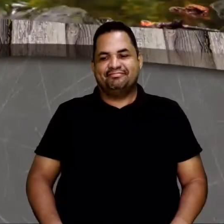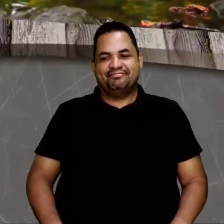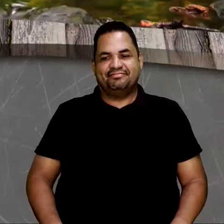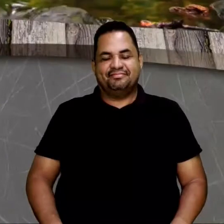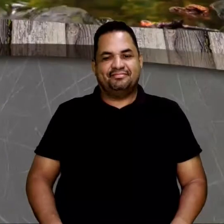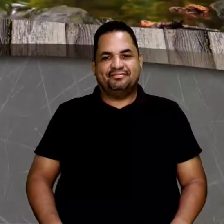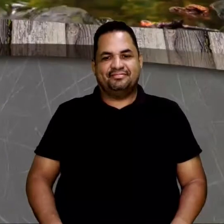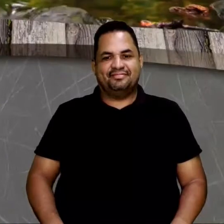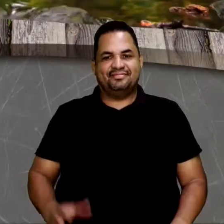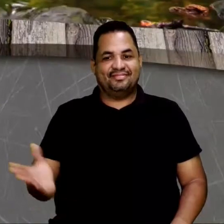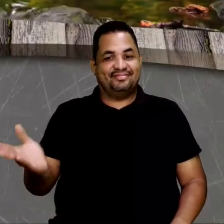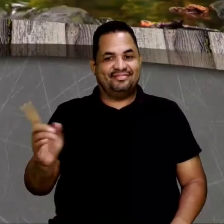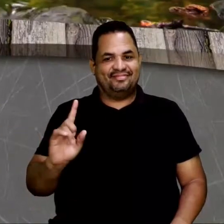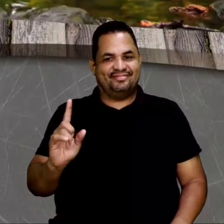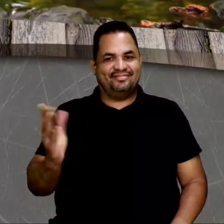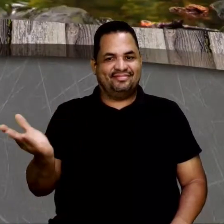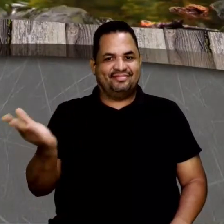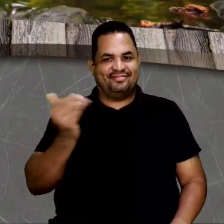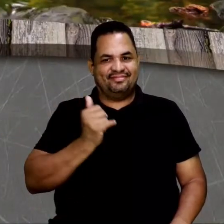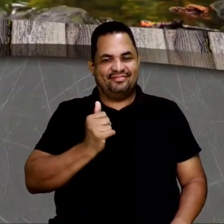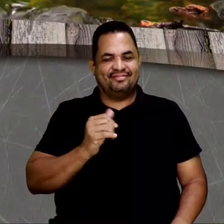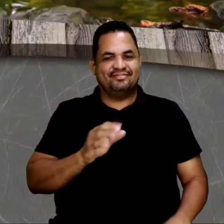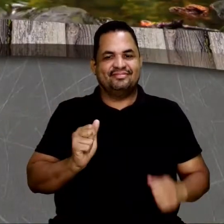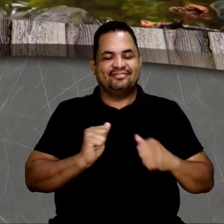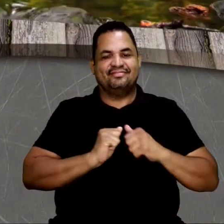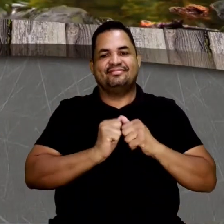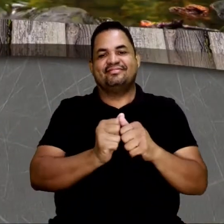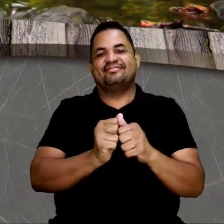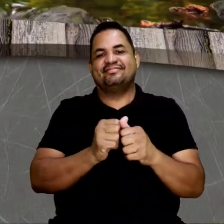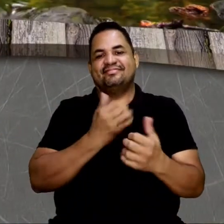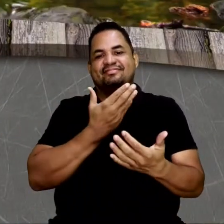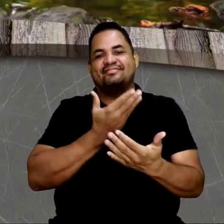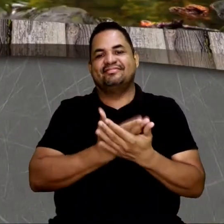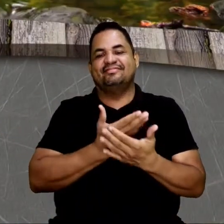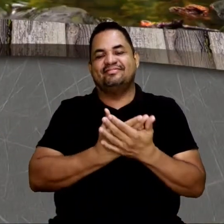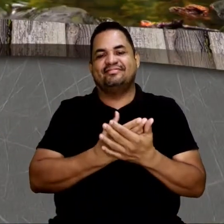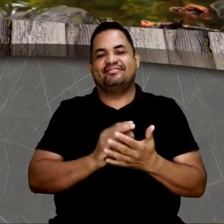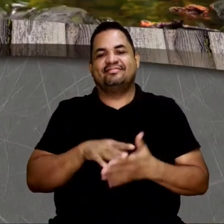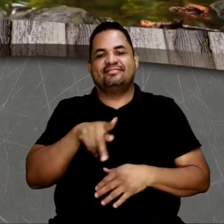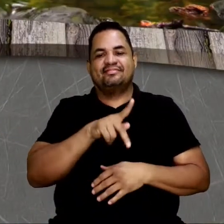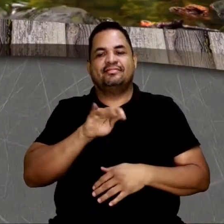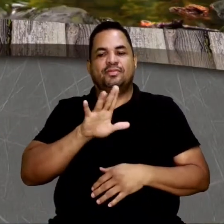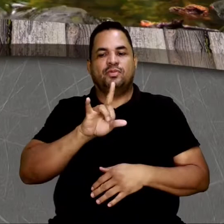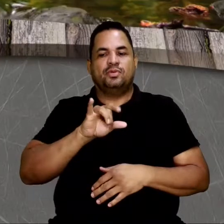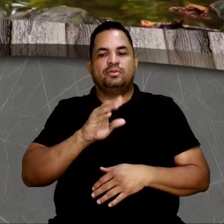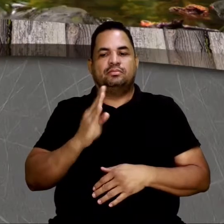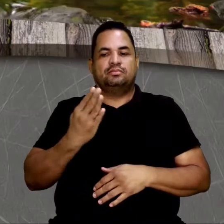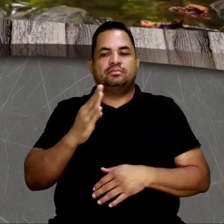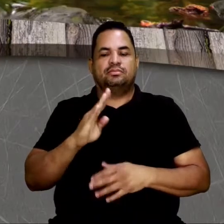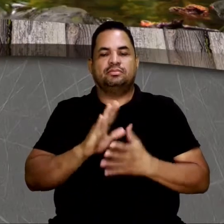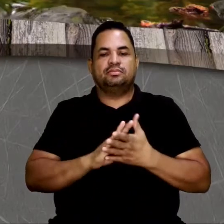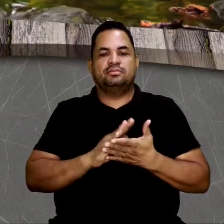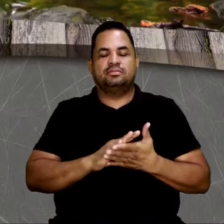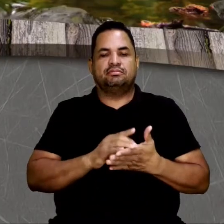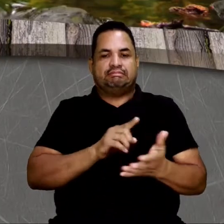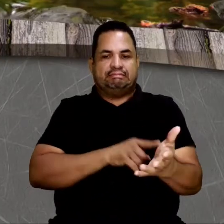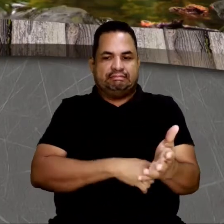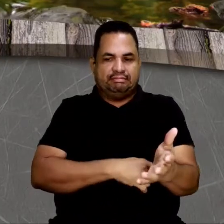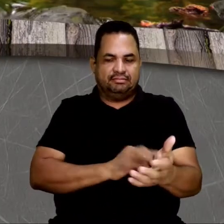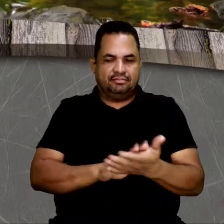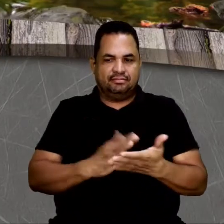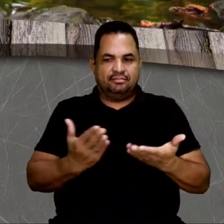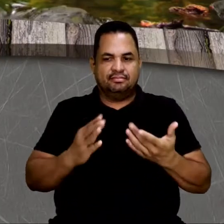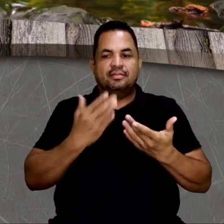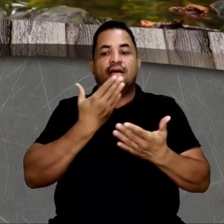Vamos lá, galera, juntinho com a professora Tabita aqui, Biologia na Veia. Vamos lá, galera. Mais